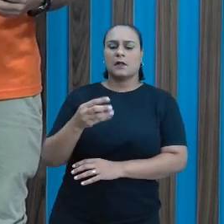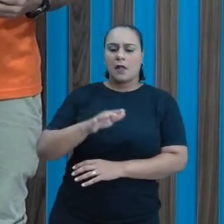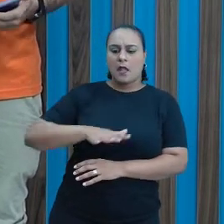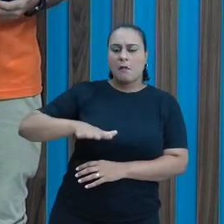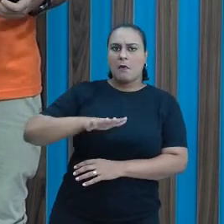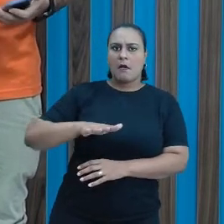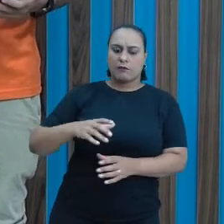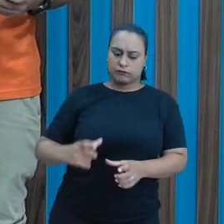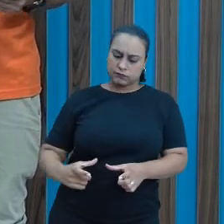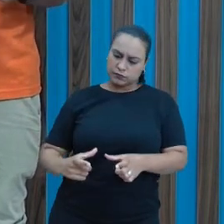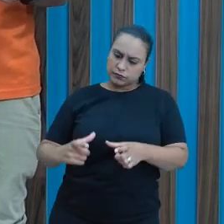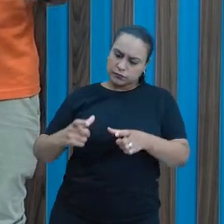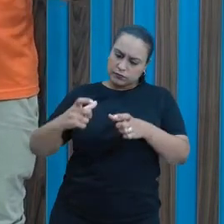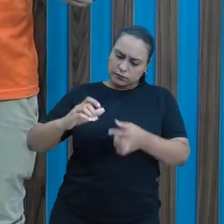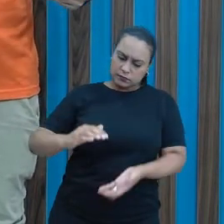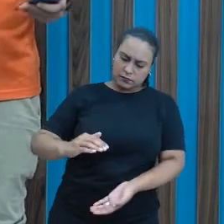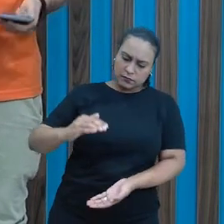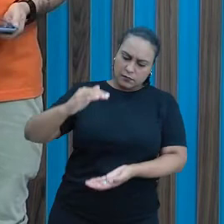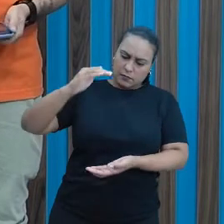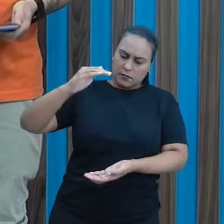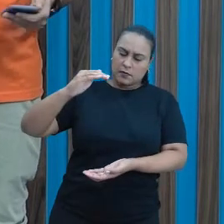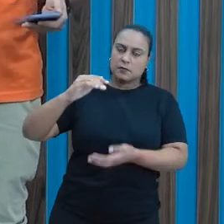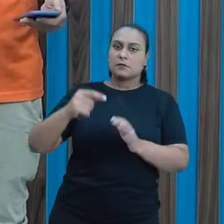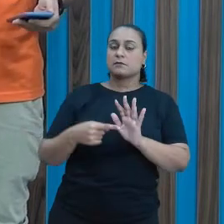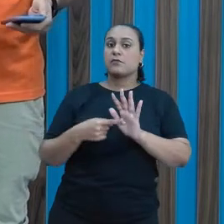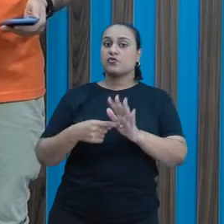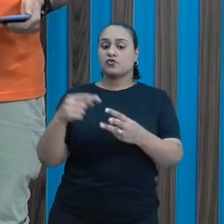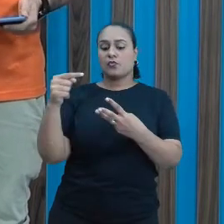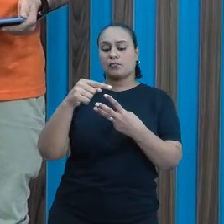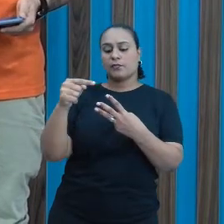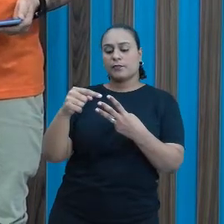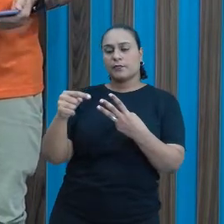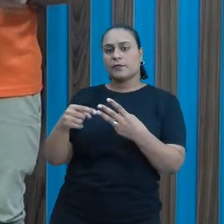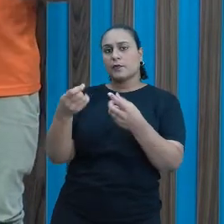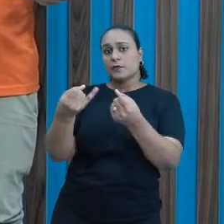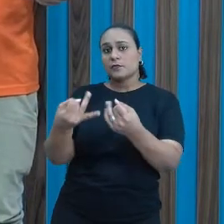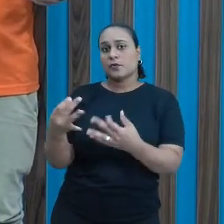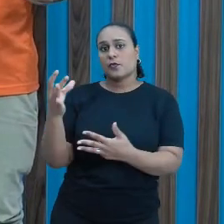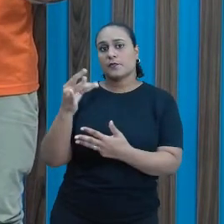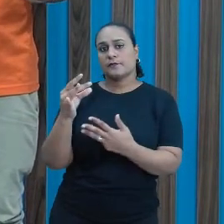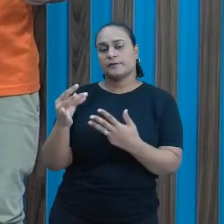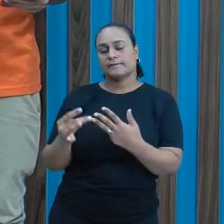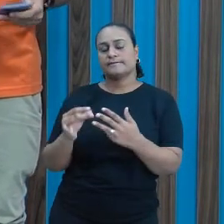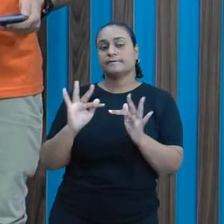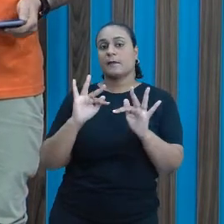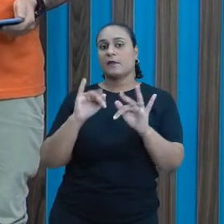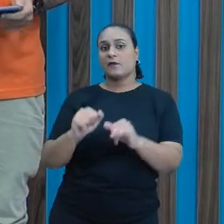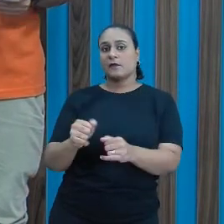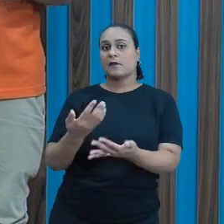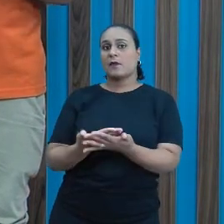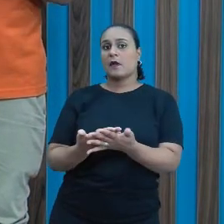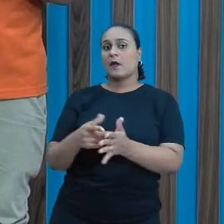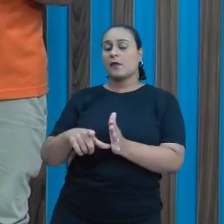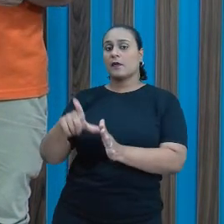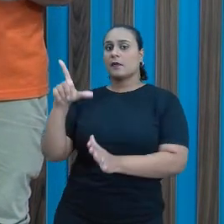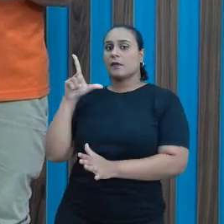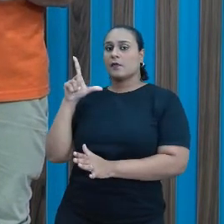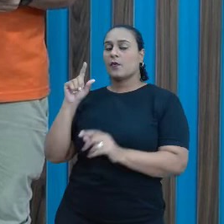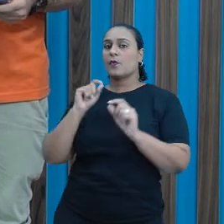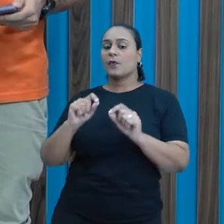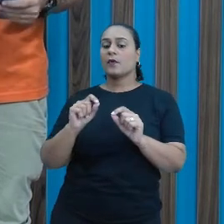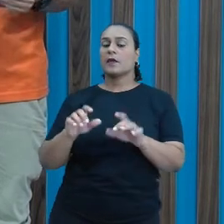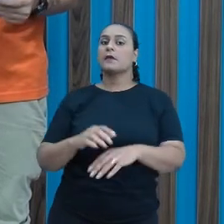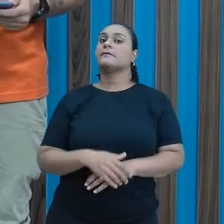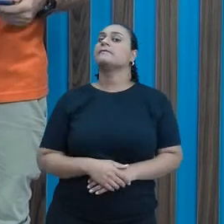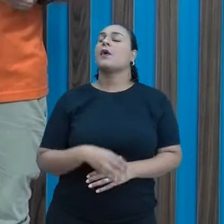fez muito essa distinção, tanto na primeira quanto na aula anterior. No final da aula anterior, o que foi que a gente fez? A